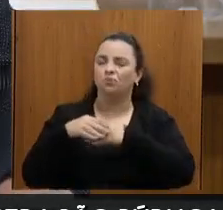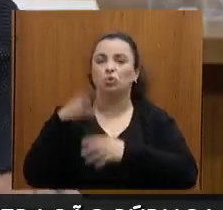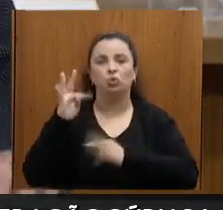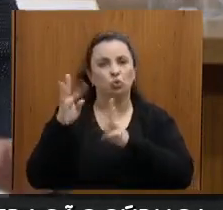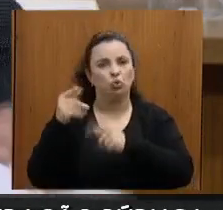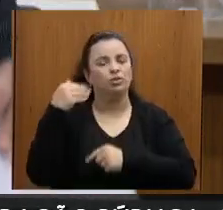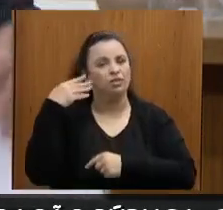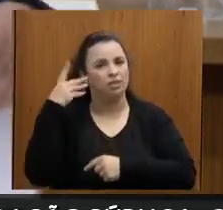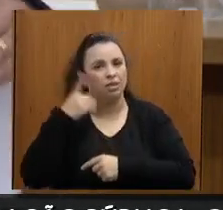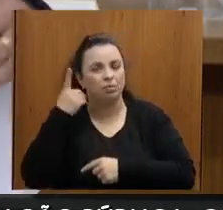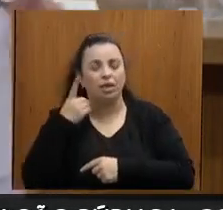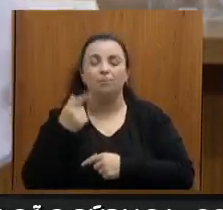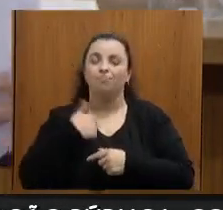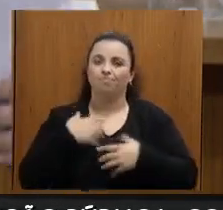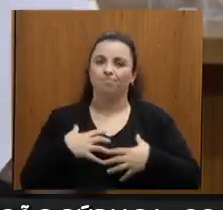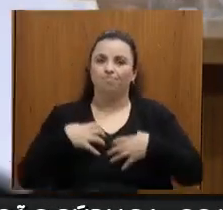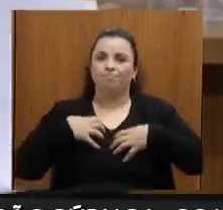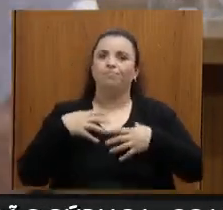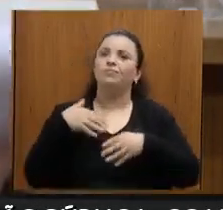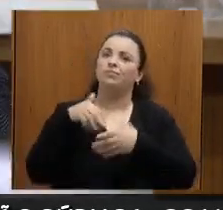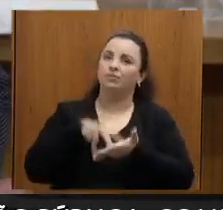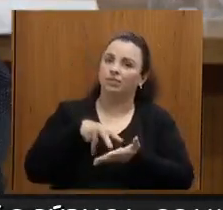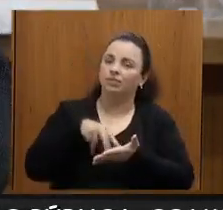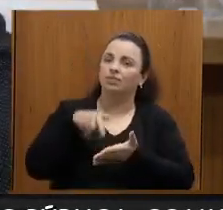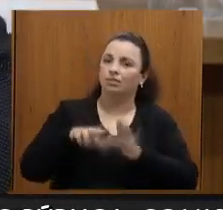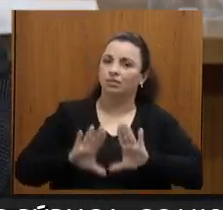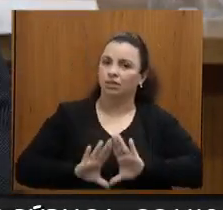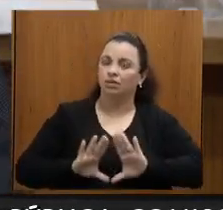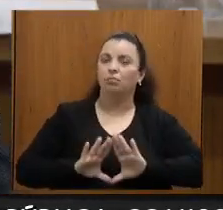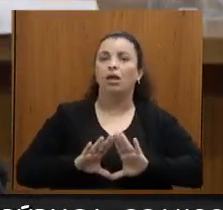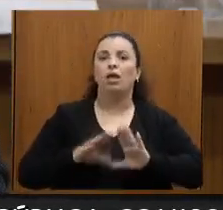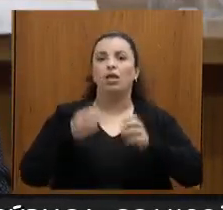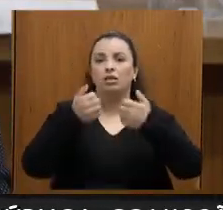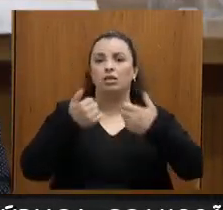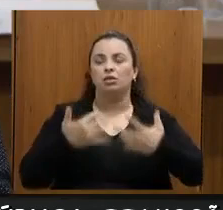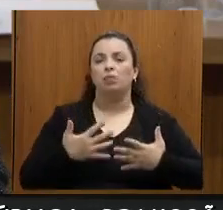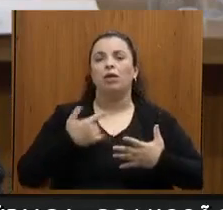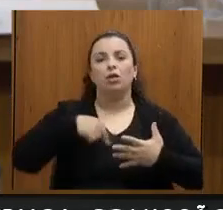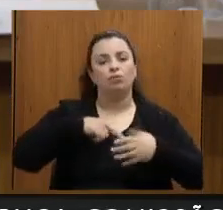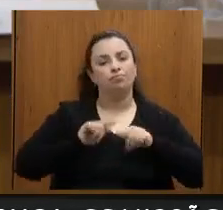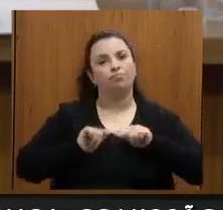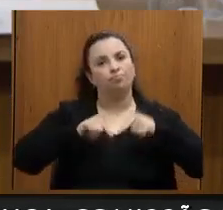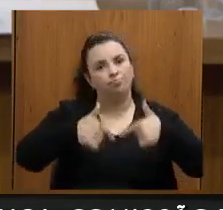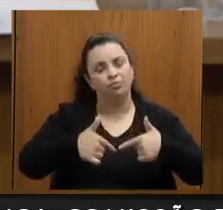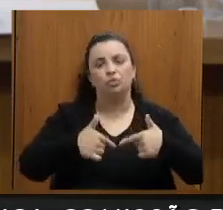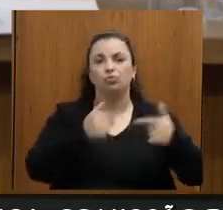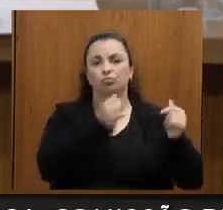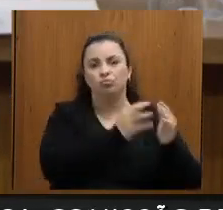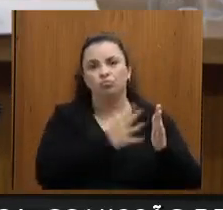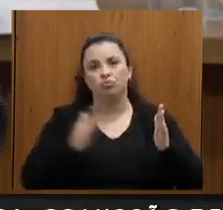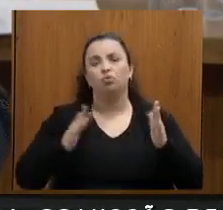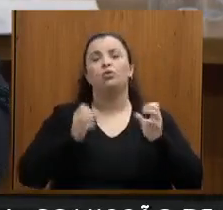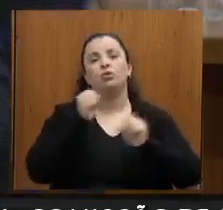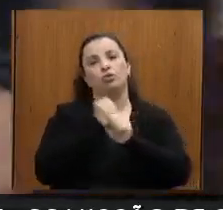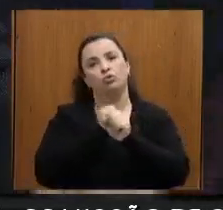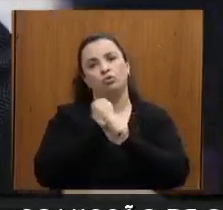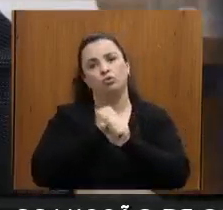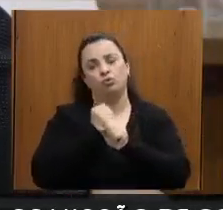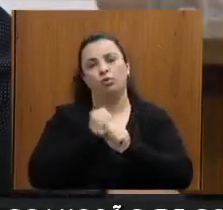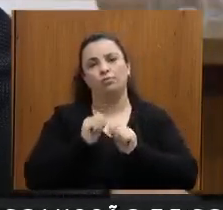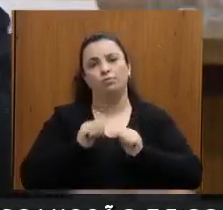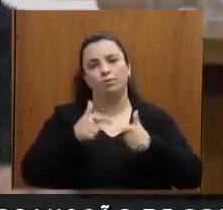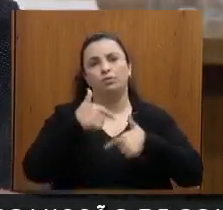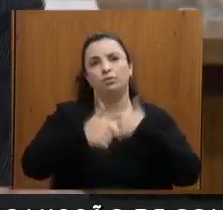casa e poder prestar contas das ações que empreendemos ao longo desse ano. Eu queria pedir, por favor, para colocar a